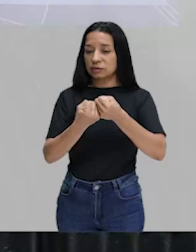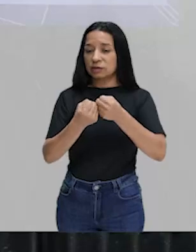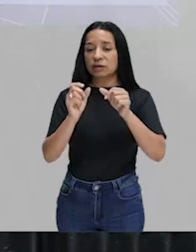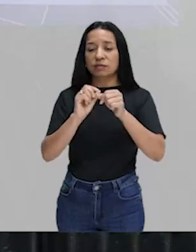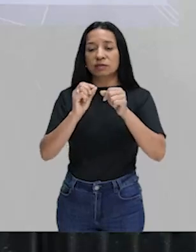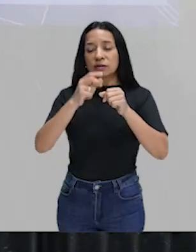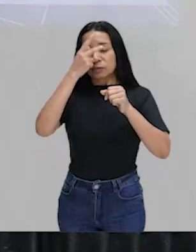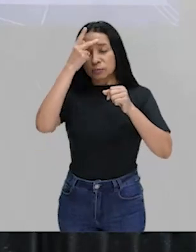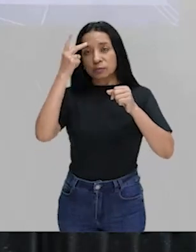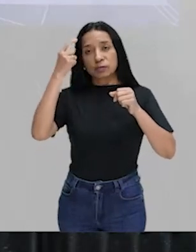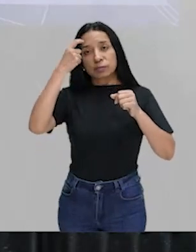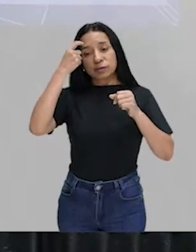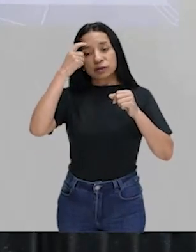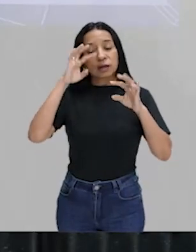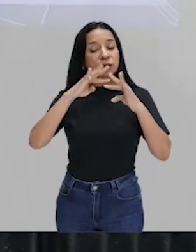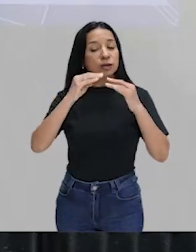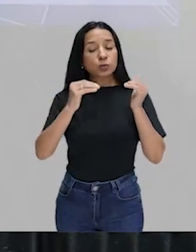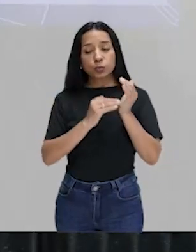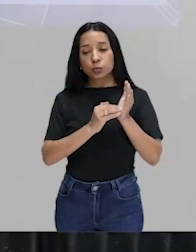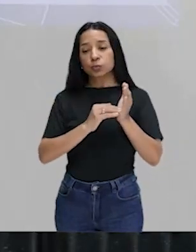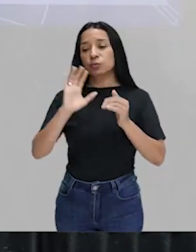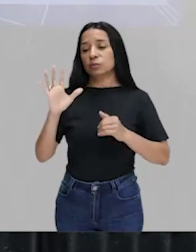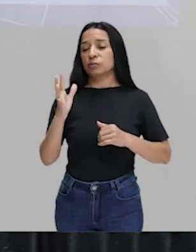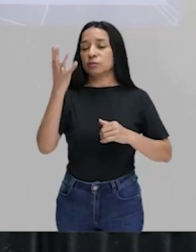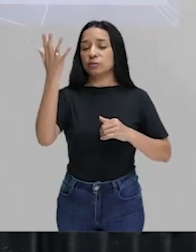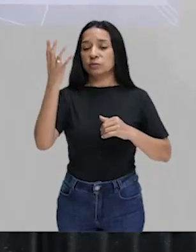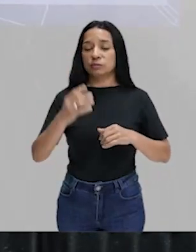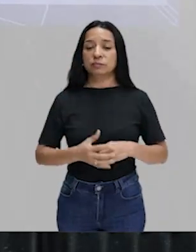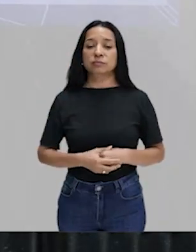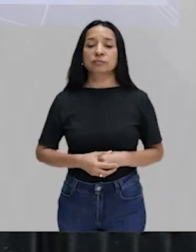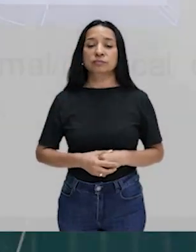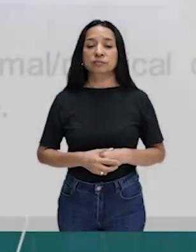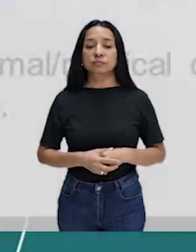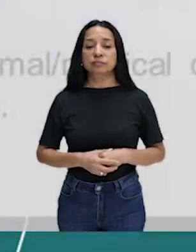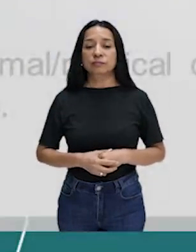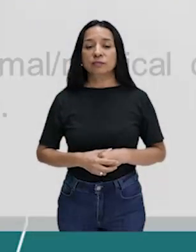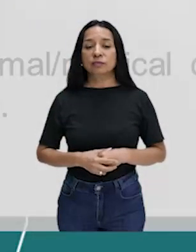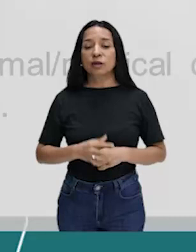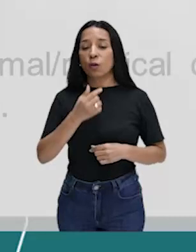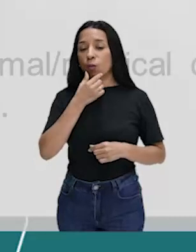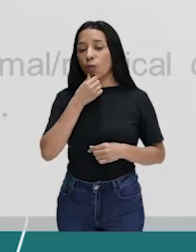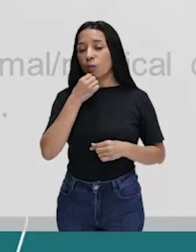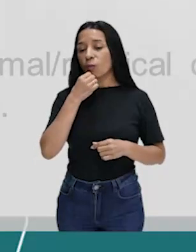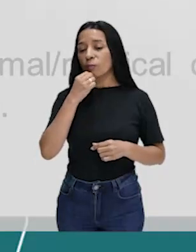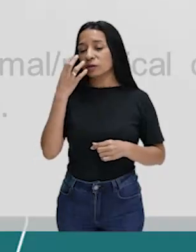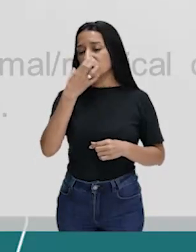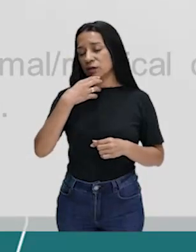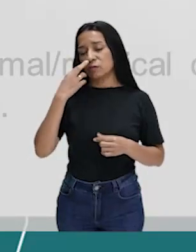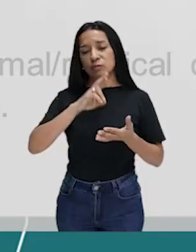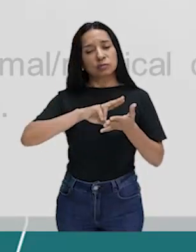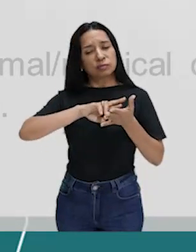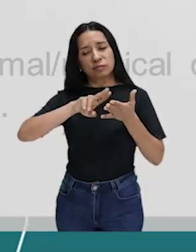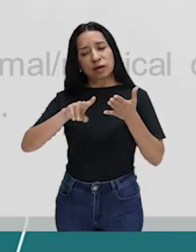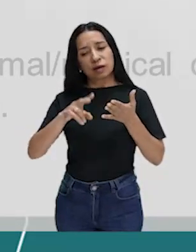pensarem um pouco mais em tudo aquilo que estava acontecendo. Então é Caetano Veloso, como eu já falei, Gilberto Gil, o Tom Zé, a Gal Costa,